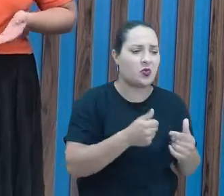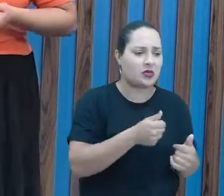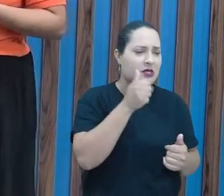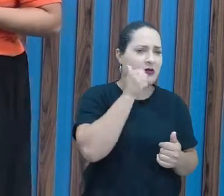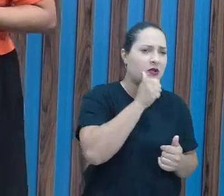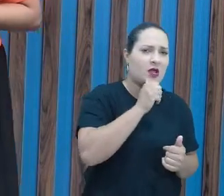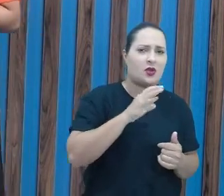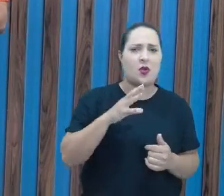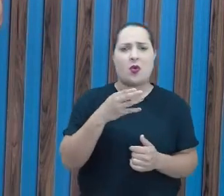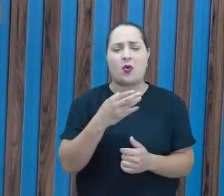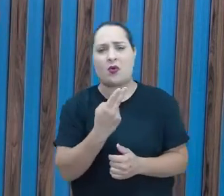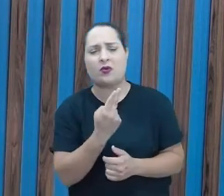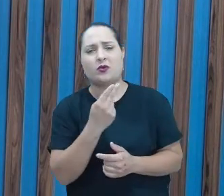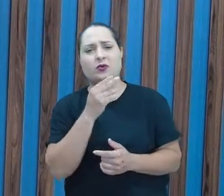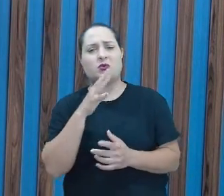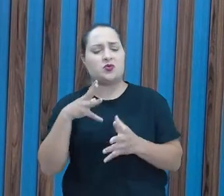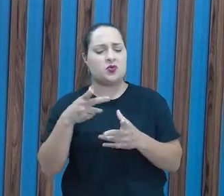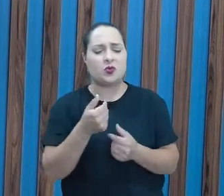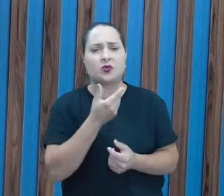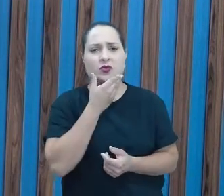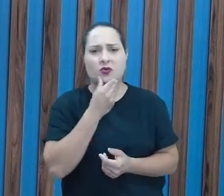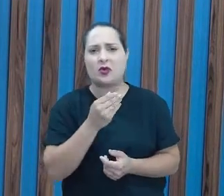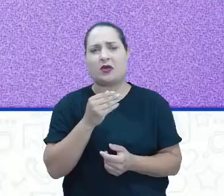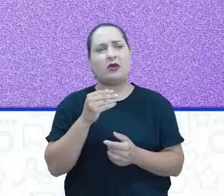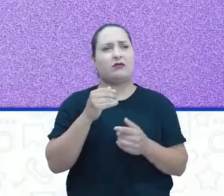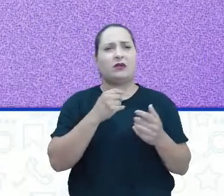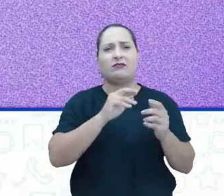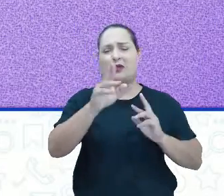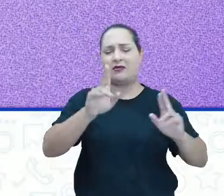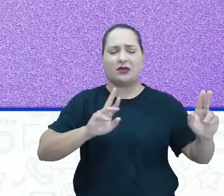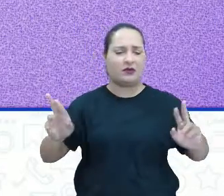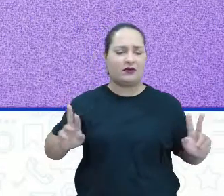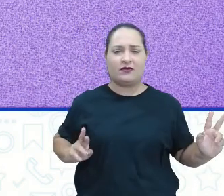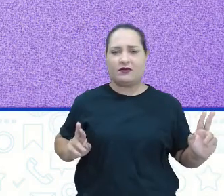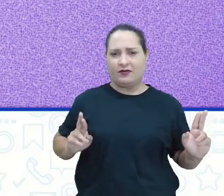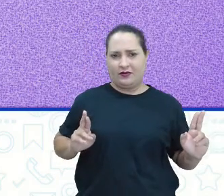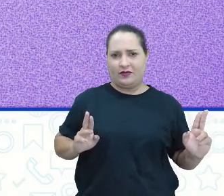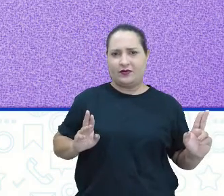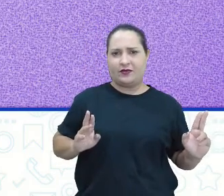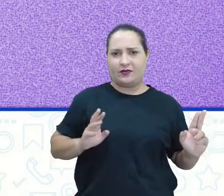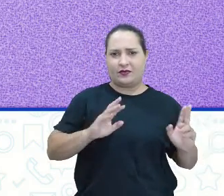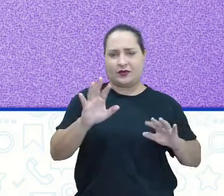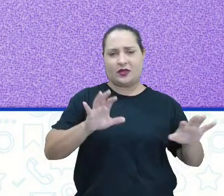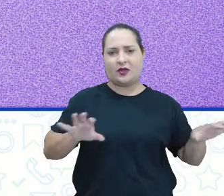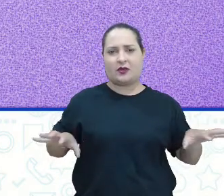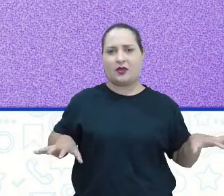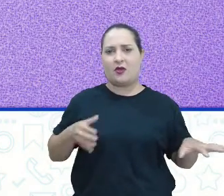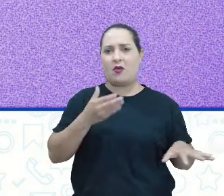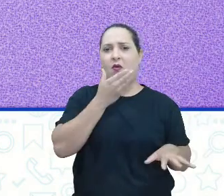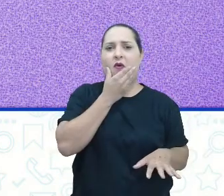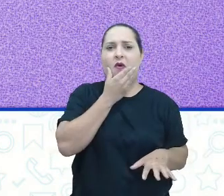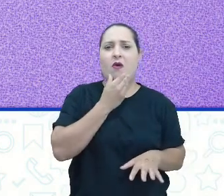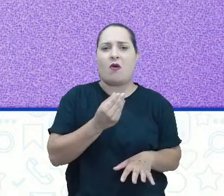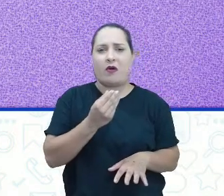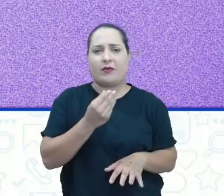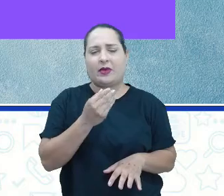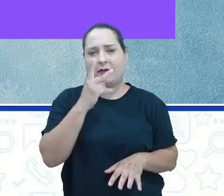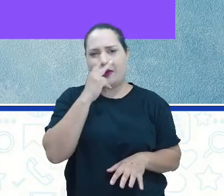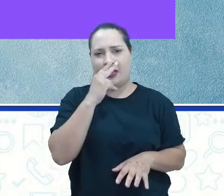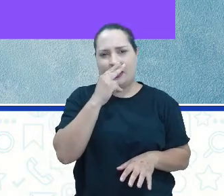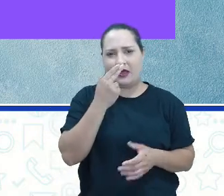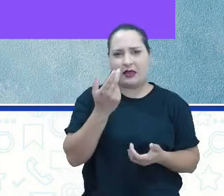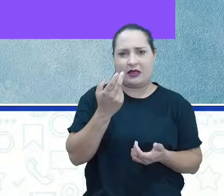homens, ou todos os asiáticos, em que os homens são vistos como os nerds e as mulheres como a mulher